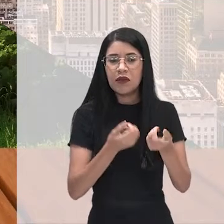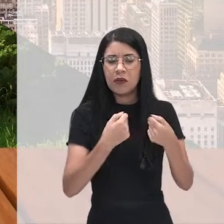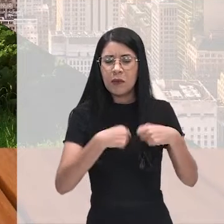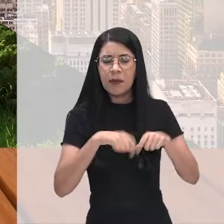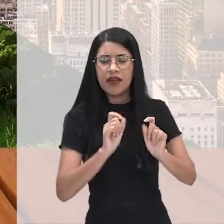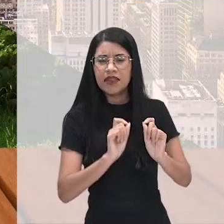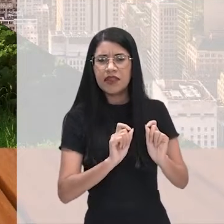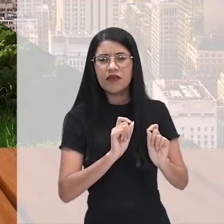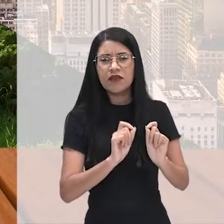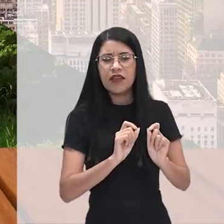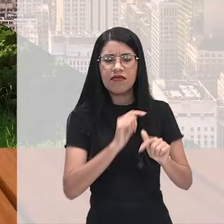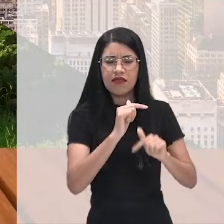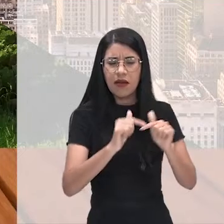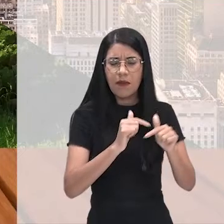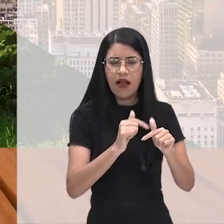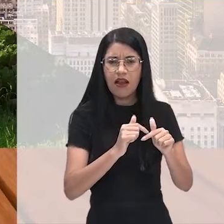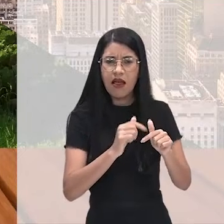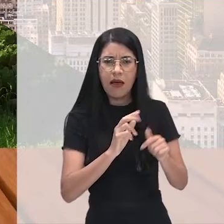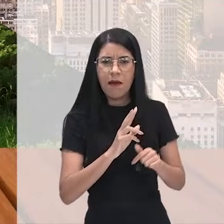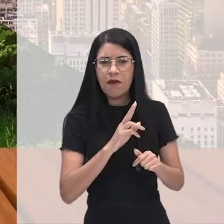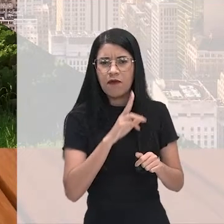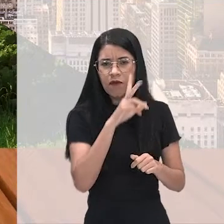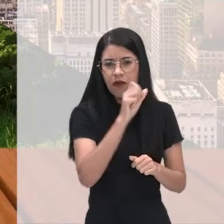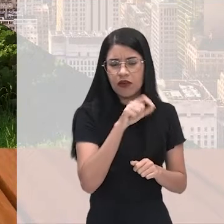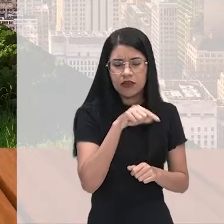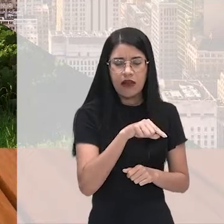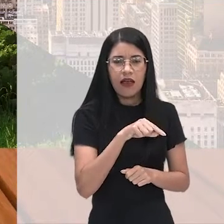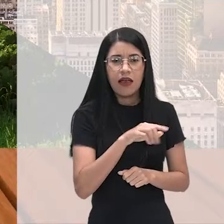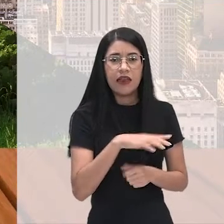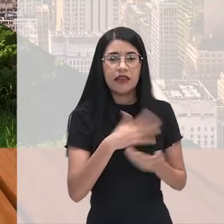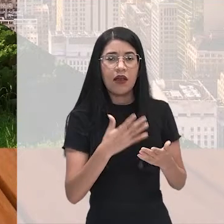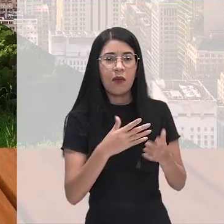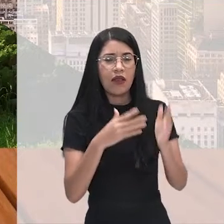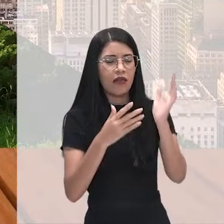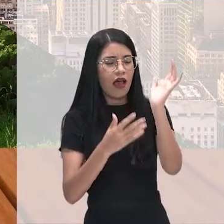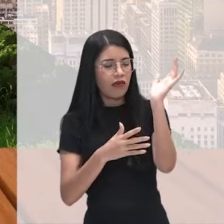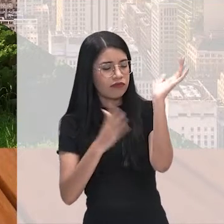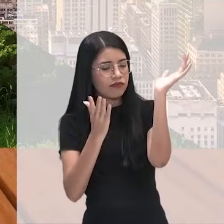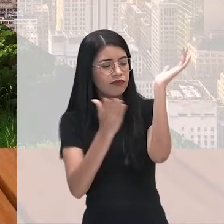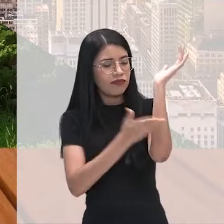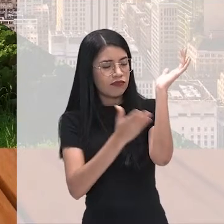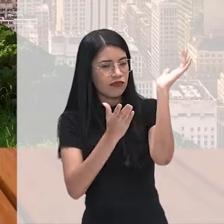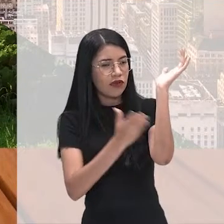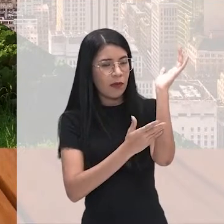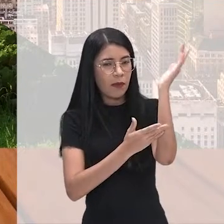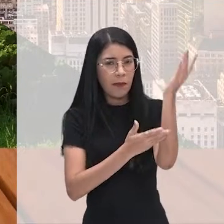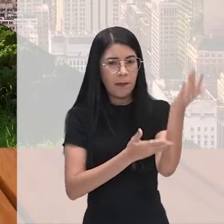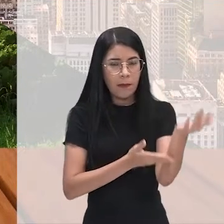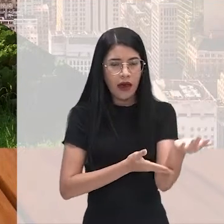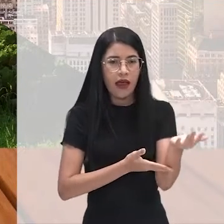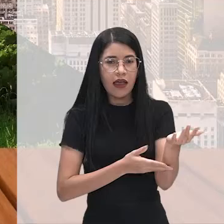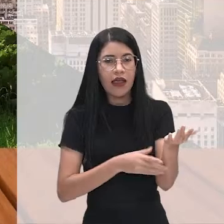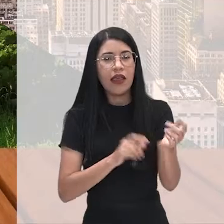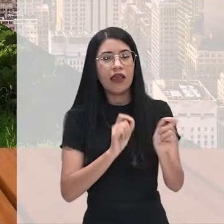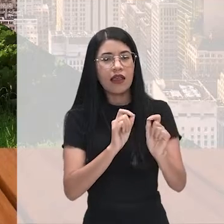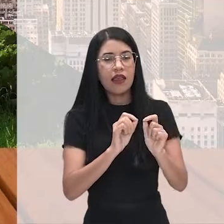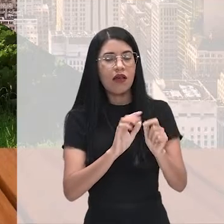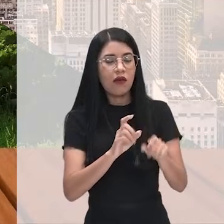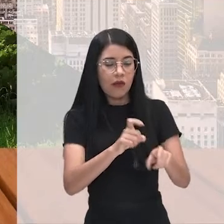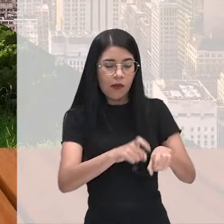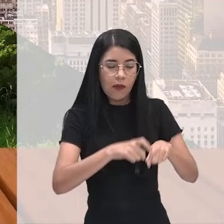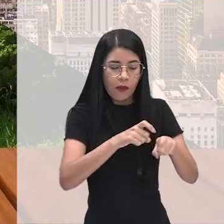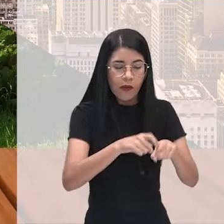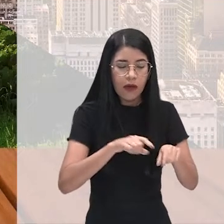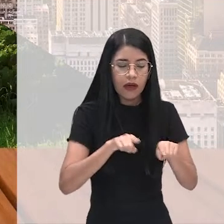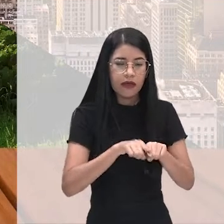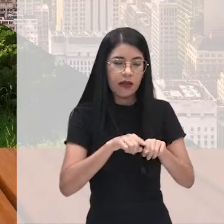intervenções, por exemplo, nessa natureza, tá? Então, o homem, quando ele cortava uma árvore, por exemplo, quando ele começou a realizar agricultura, ele